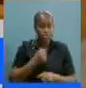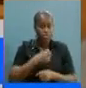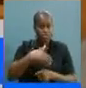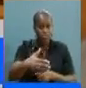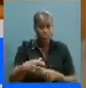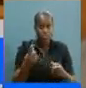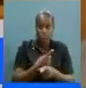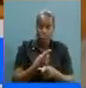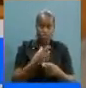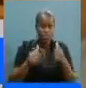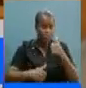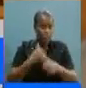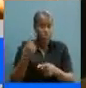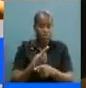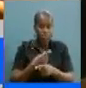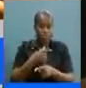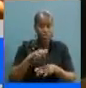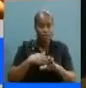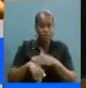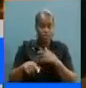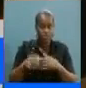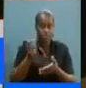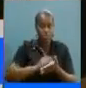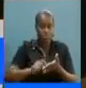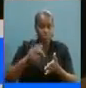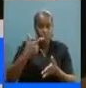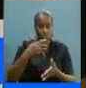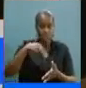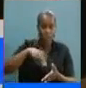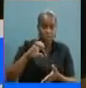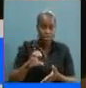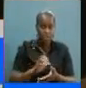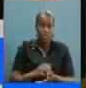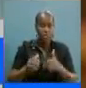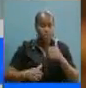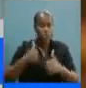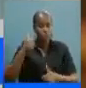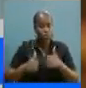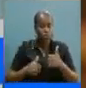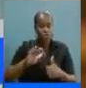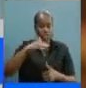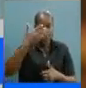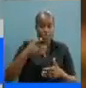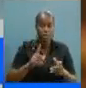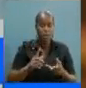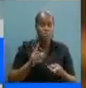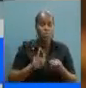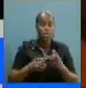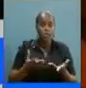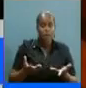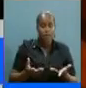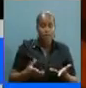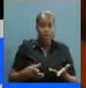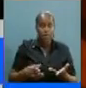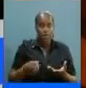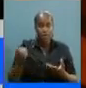melhores coisas que aconteceu na minha vida, foi ter inscrito na TMC. E esse concurso, em primeiro lugar, o que é que ele significa? Ele é reflexo do que